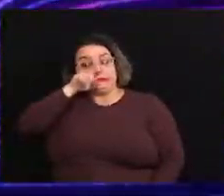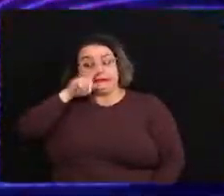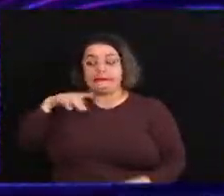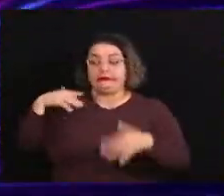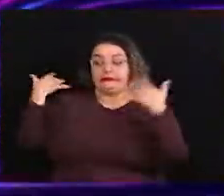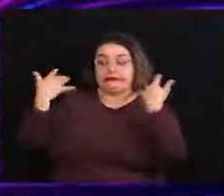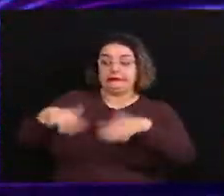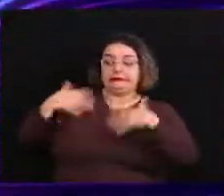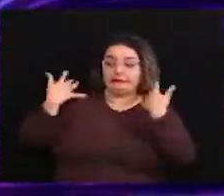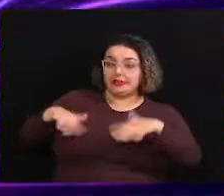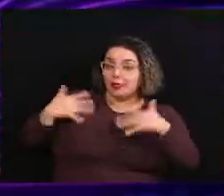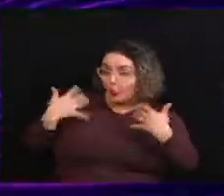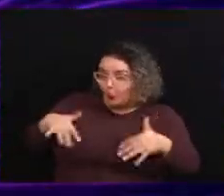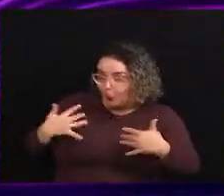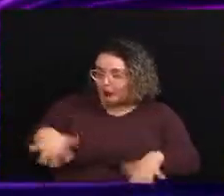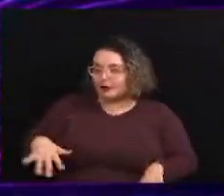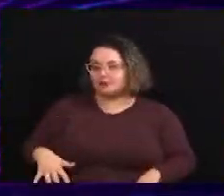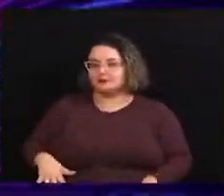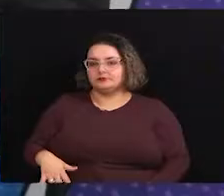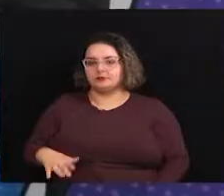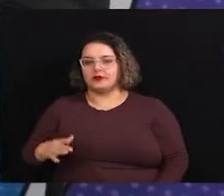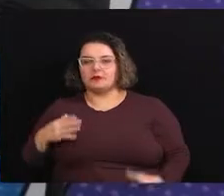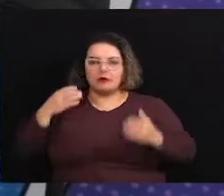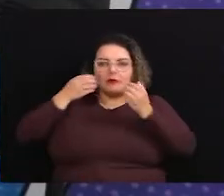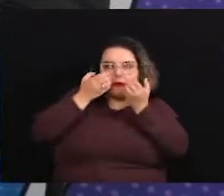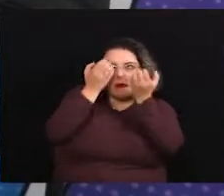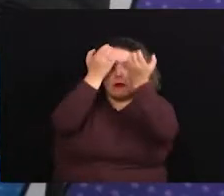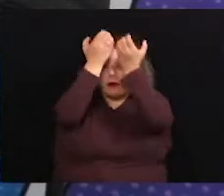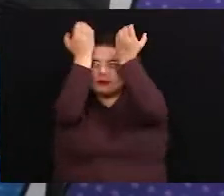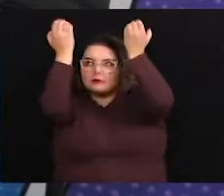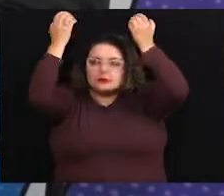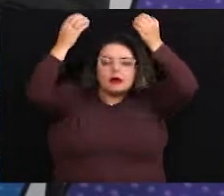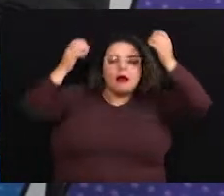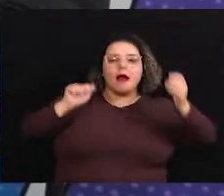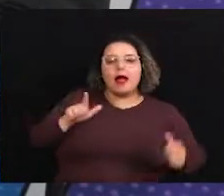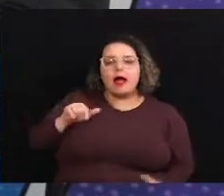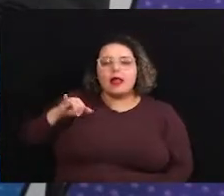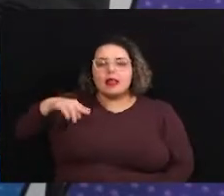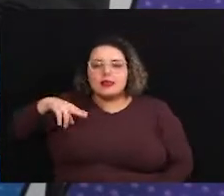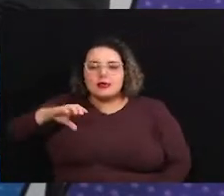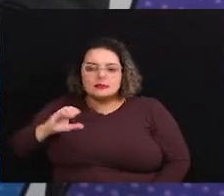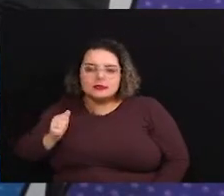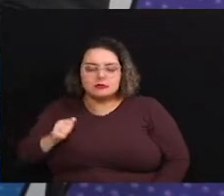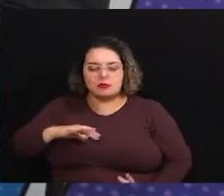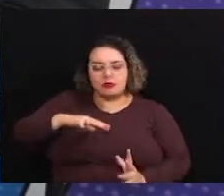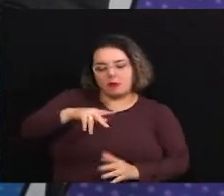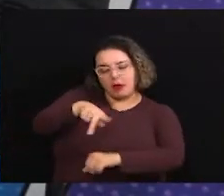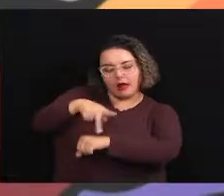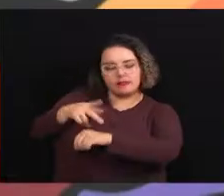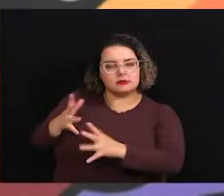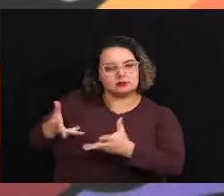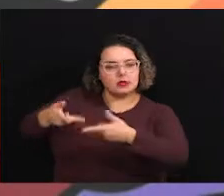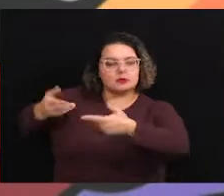perrengues aí, bem estilo Malévola, Alice no País das Maravilhas, uma coisa meio assim. E como misturar